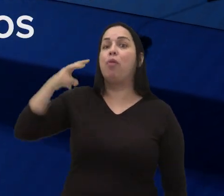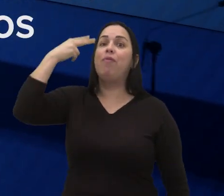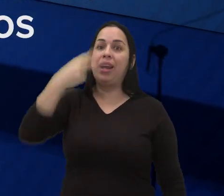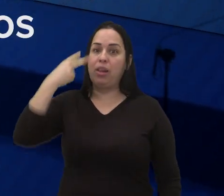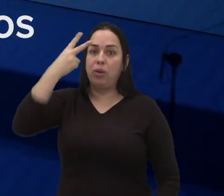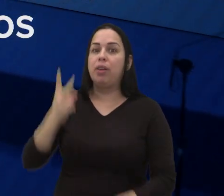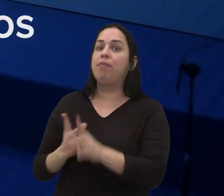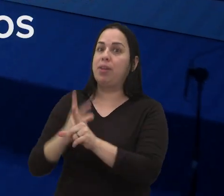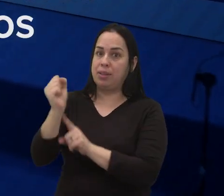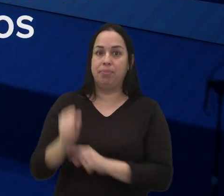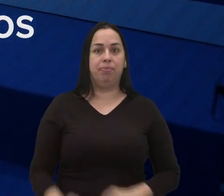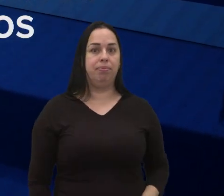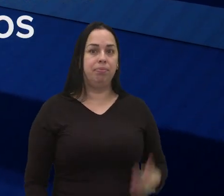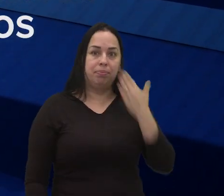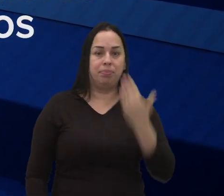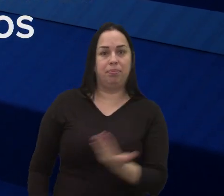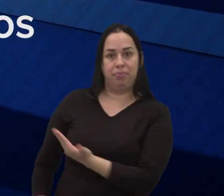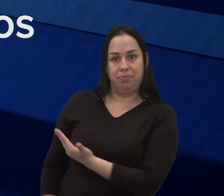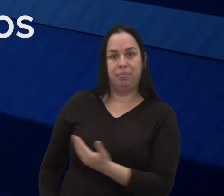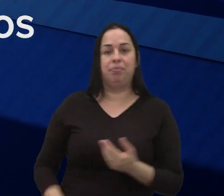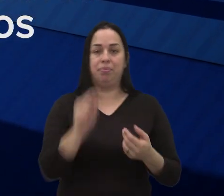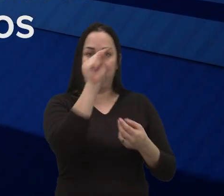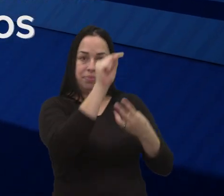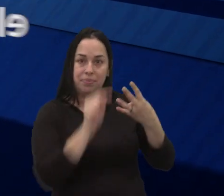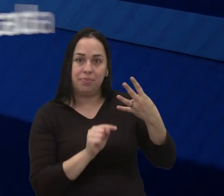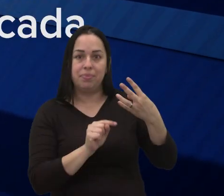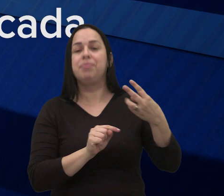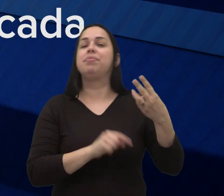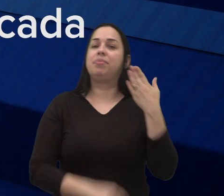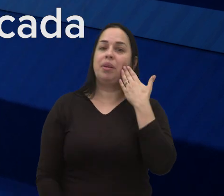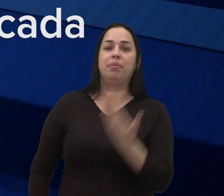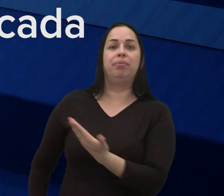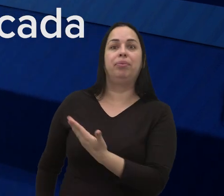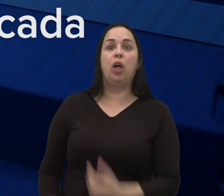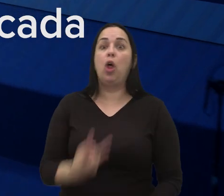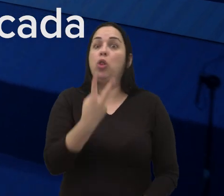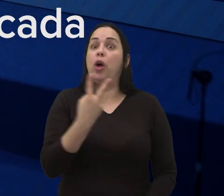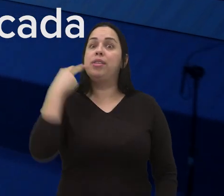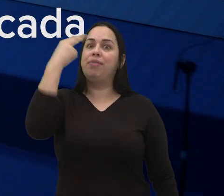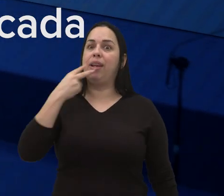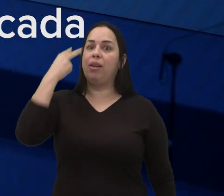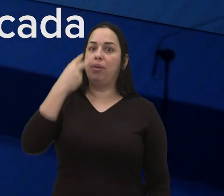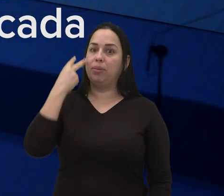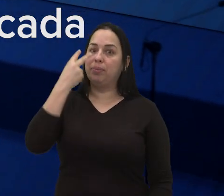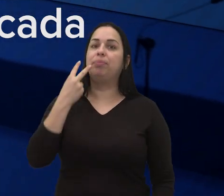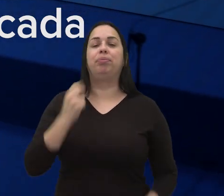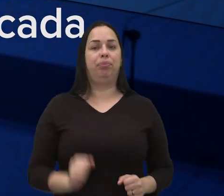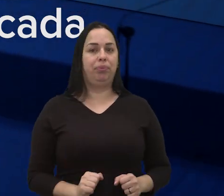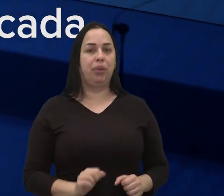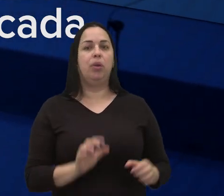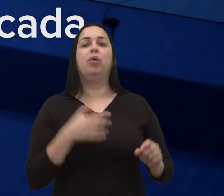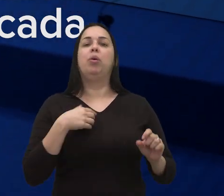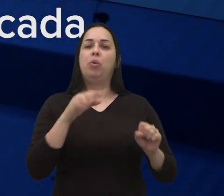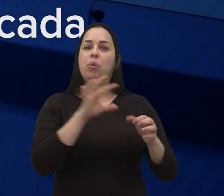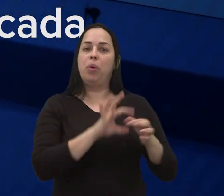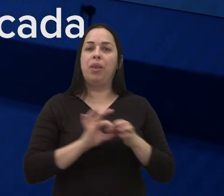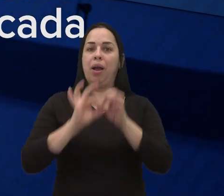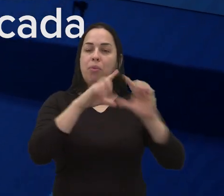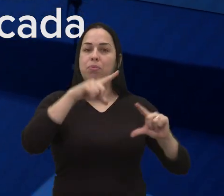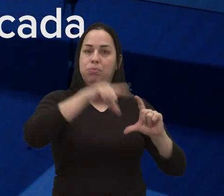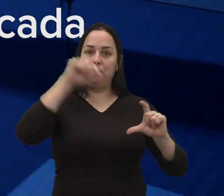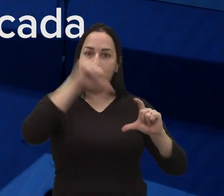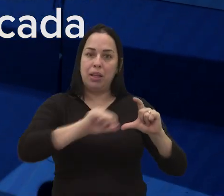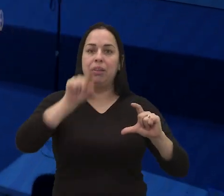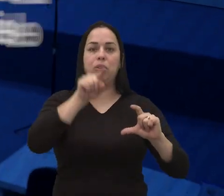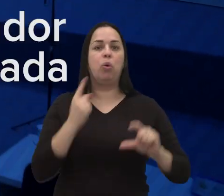o PL, que vai ocupar 5 cadeiras. O PSDB, PT e PRD ficaram com 2